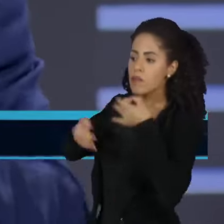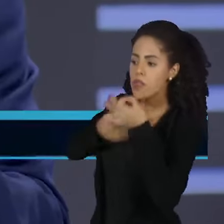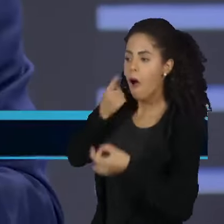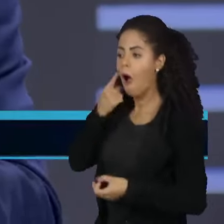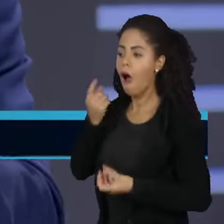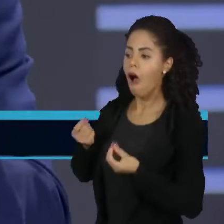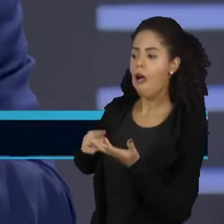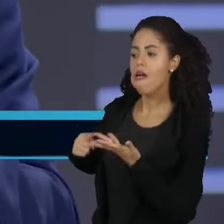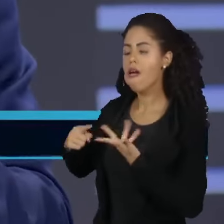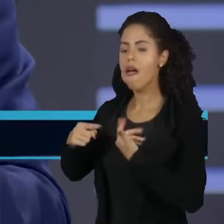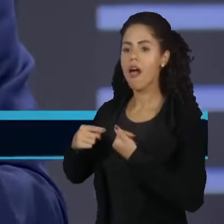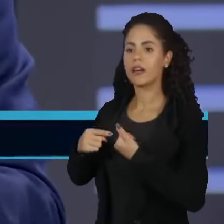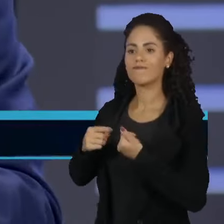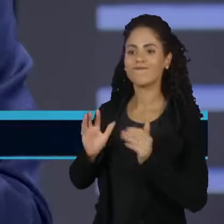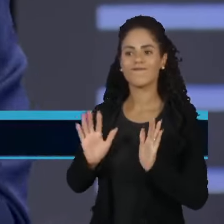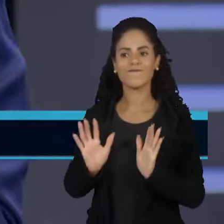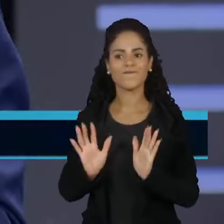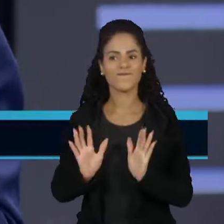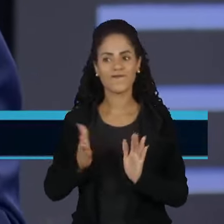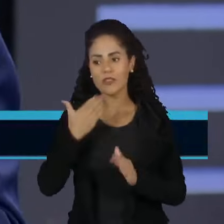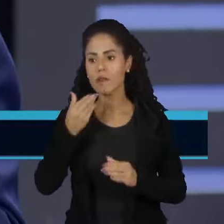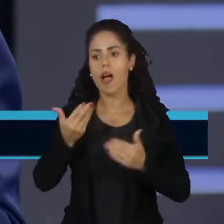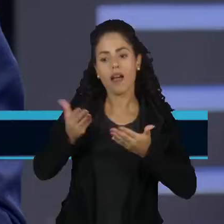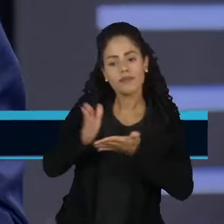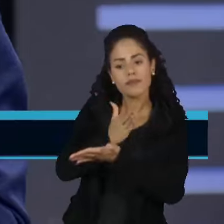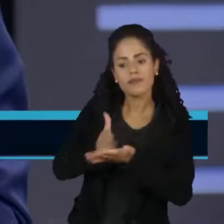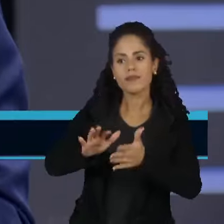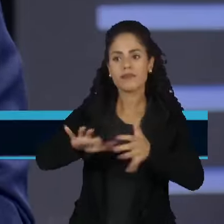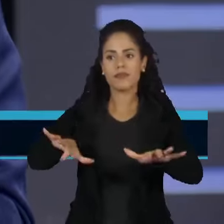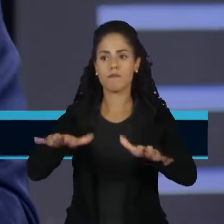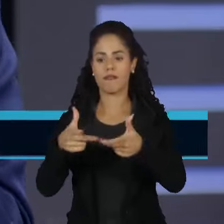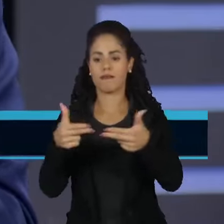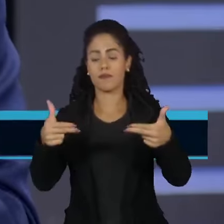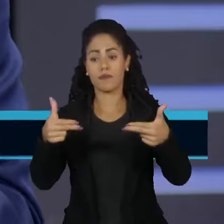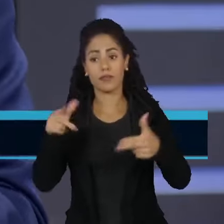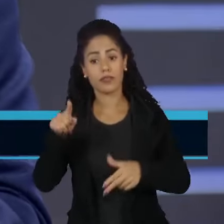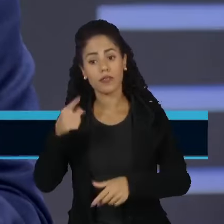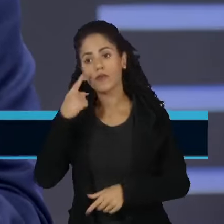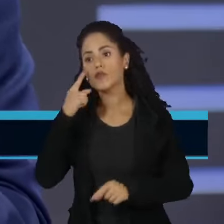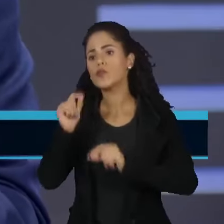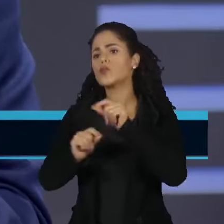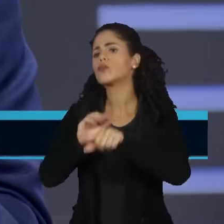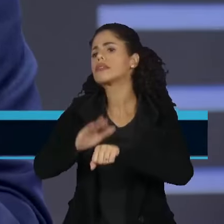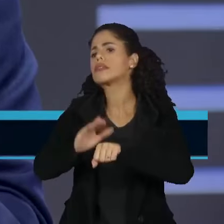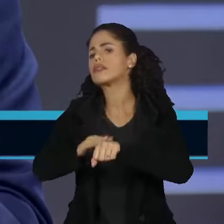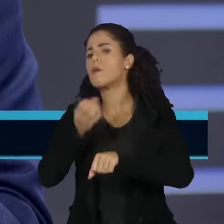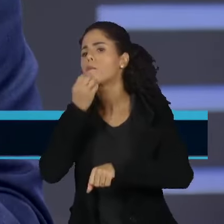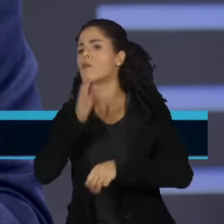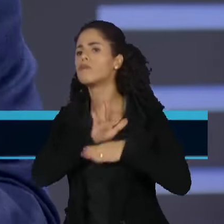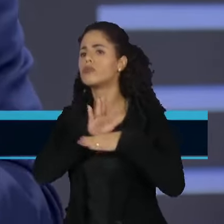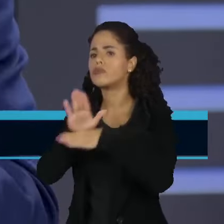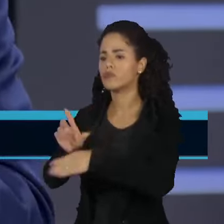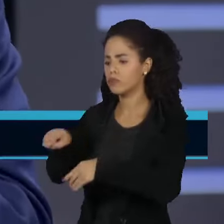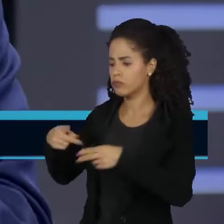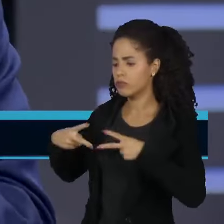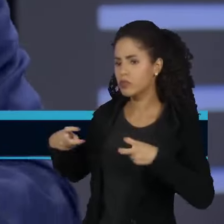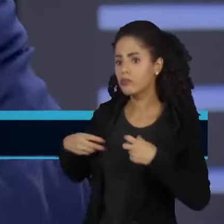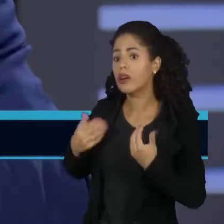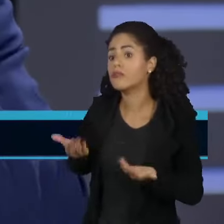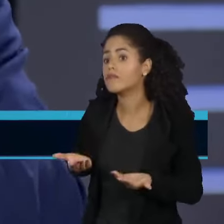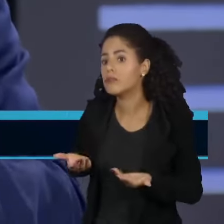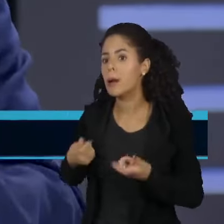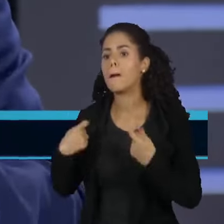a politizar um debate que tem que ser um debate técnico. Quer dizer, o que pode valorizar a Petrobras?